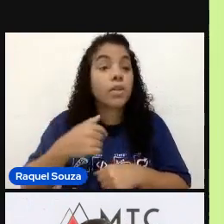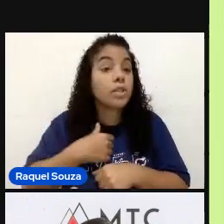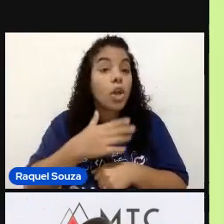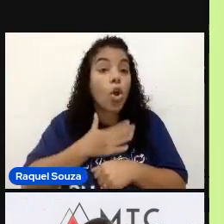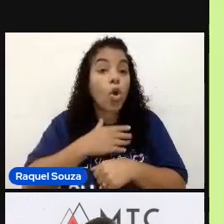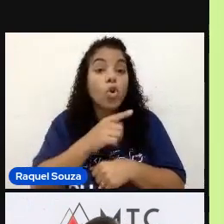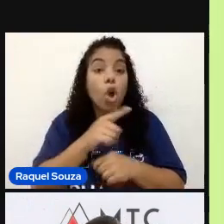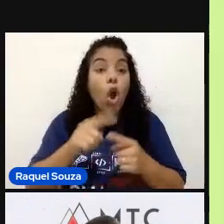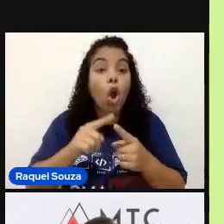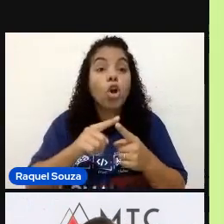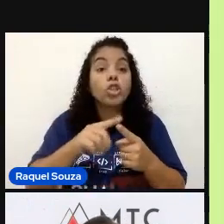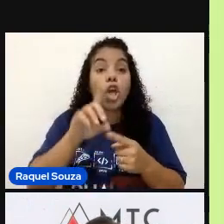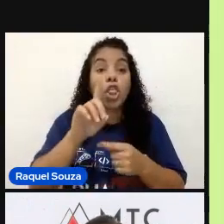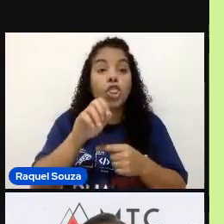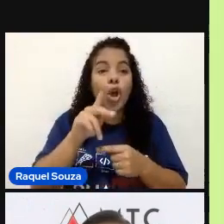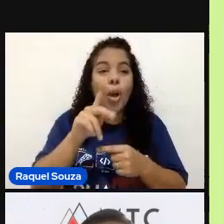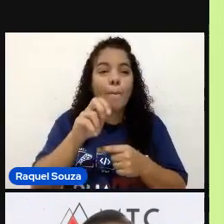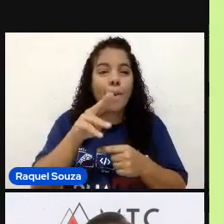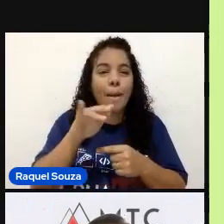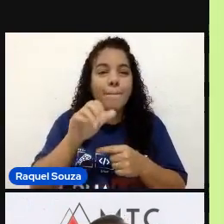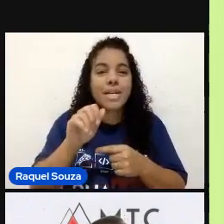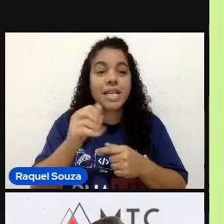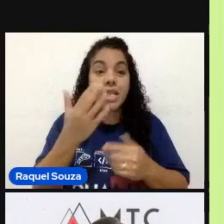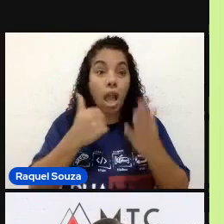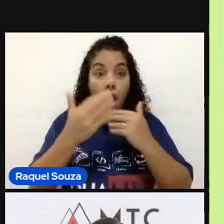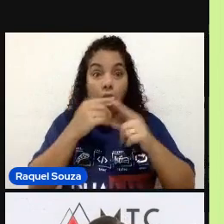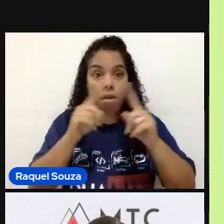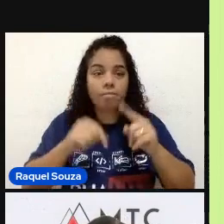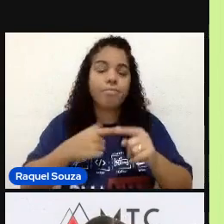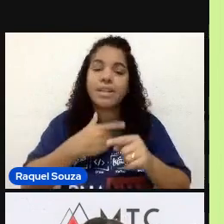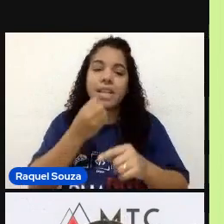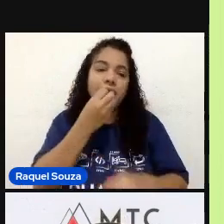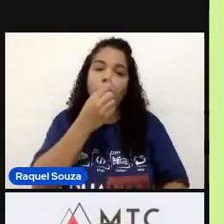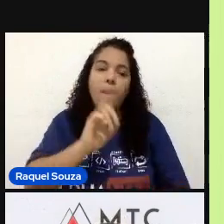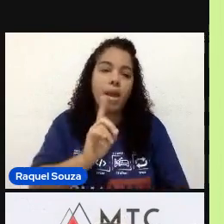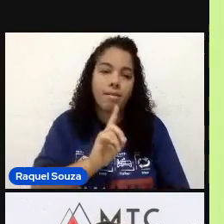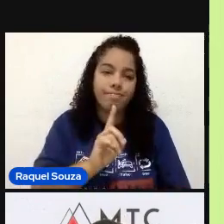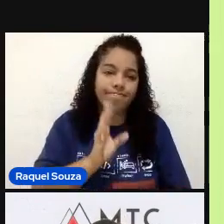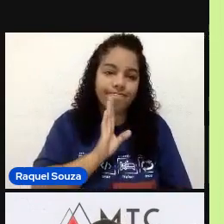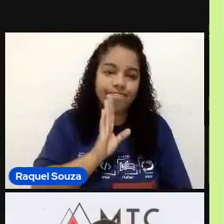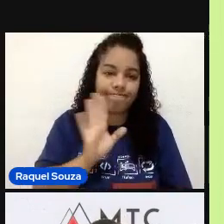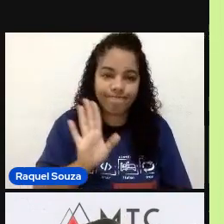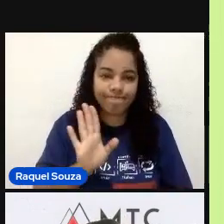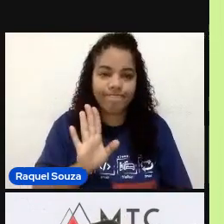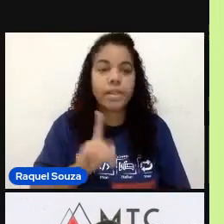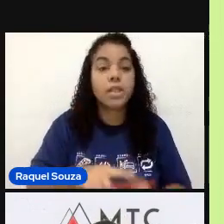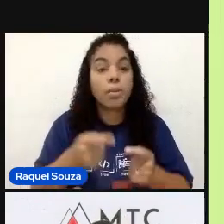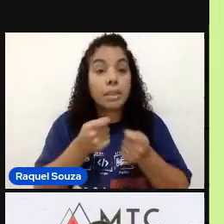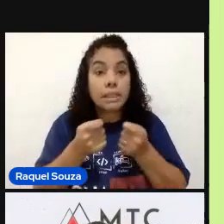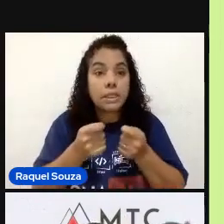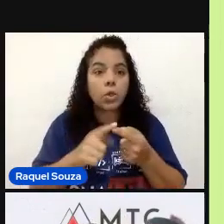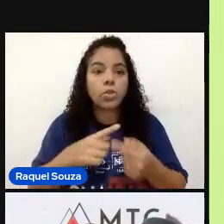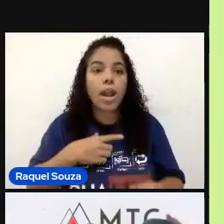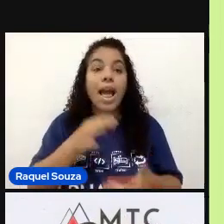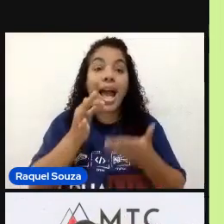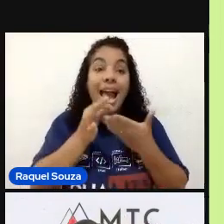umas doses de dopamina em mim, não é legal. Então a gente tem que se controlar muito.